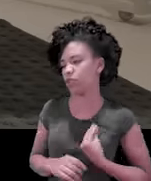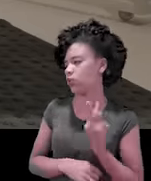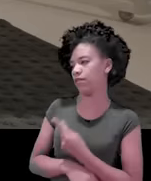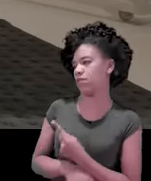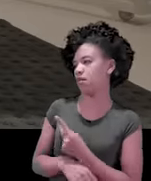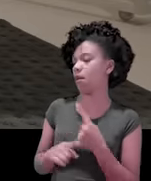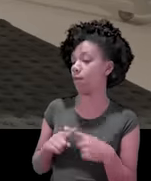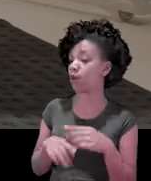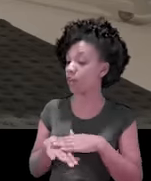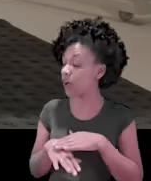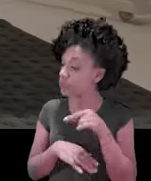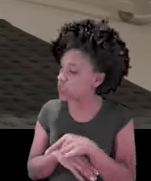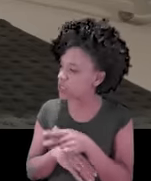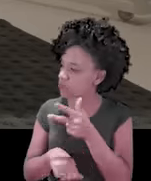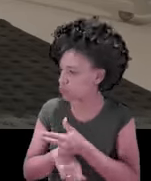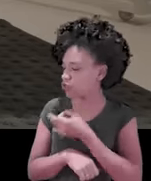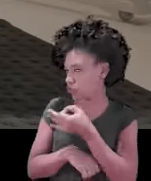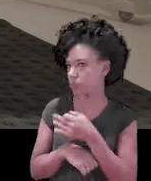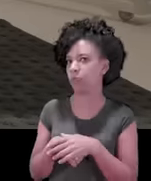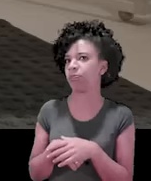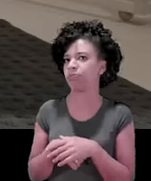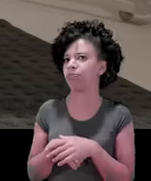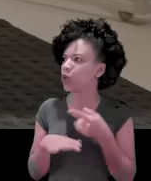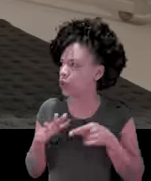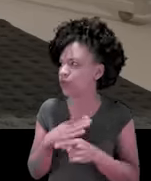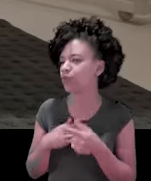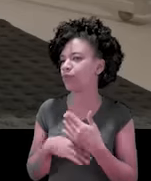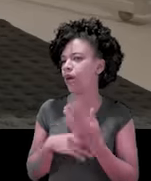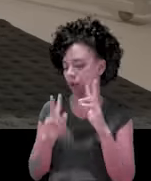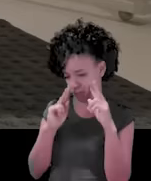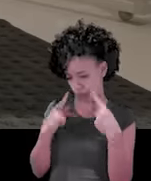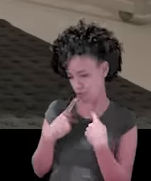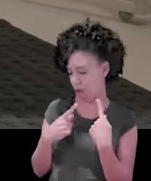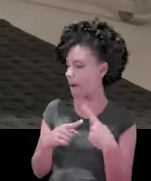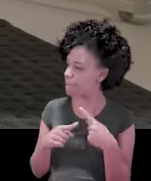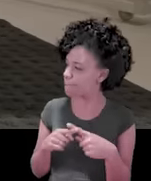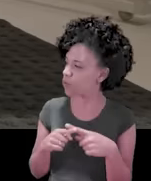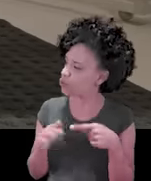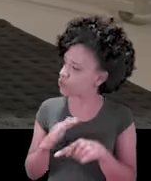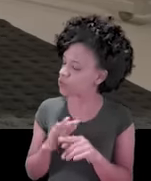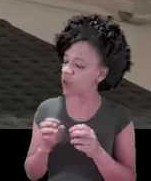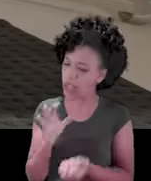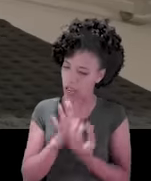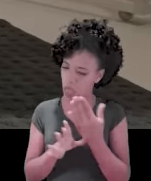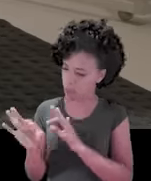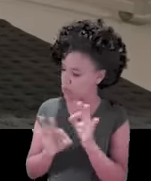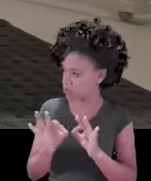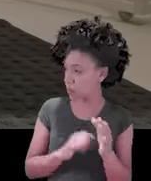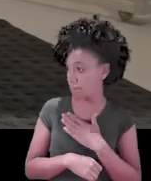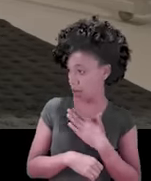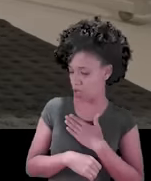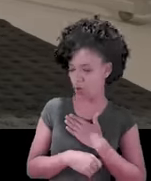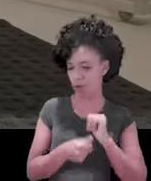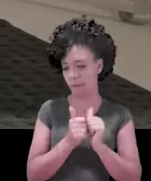porque o que eu faço aqui no fundo no fundo eu egoísmo porque no fundo no fundo eu queria um projeto